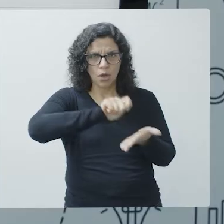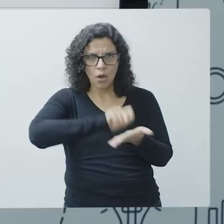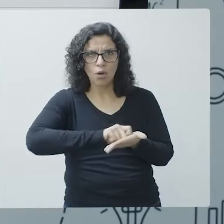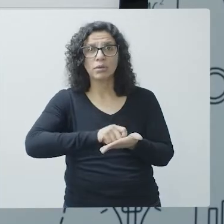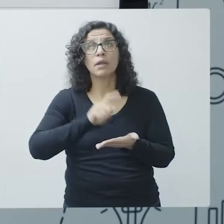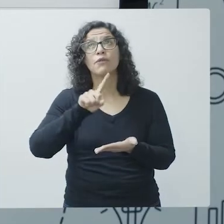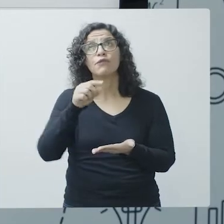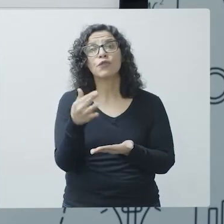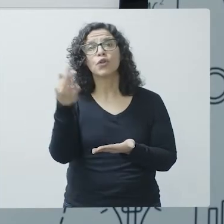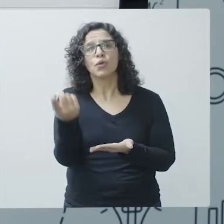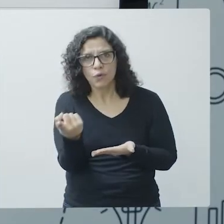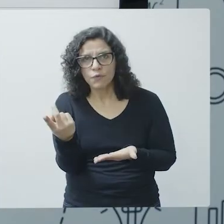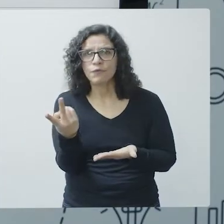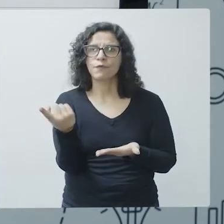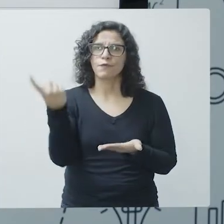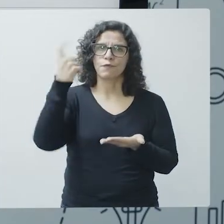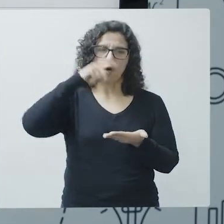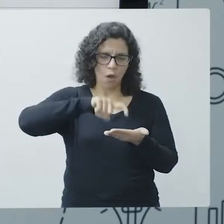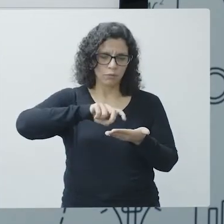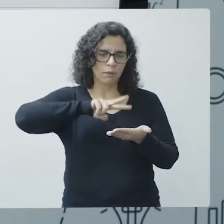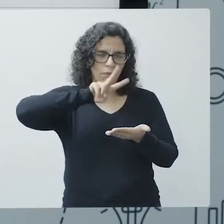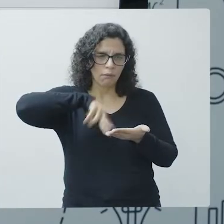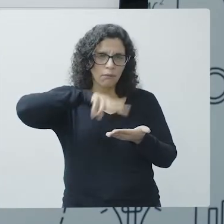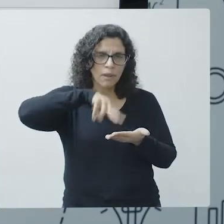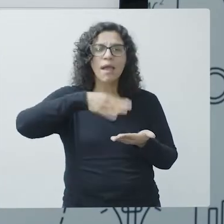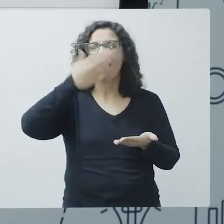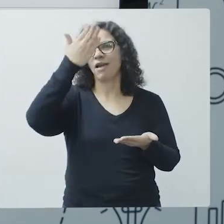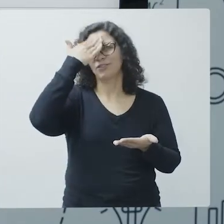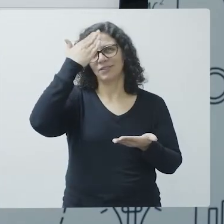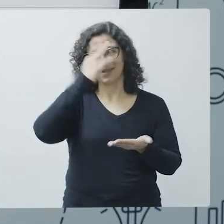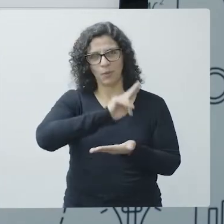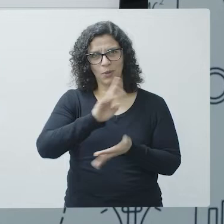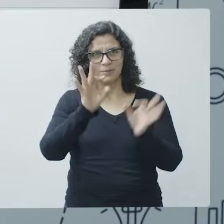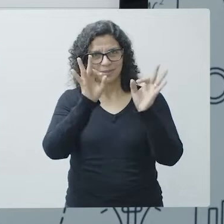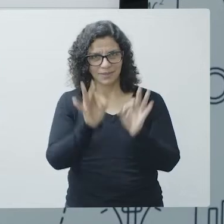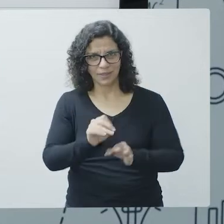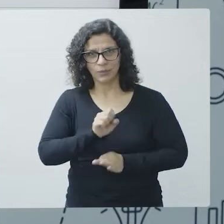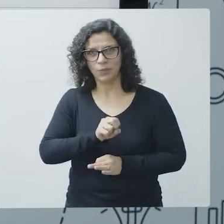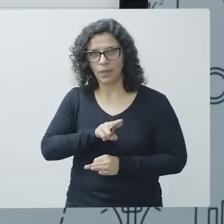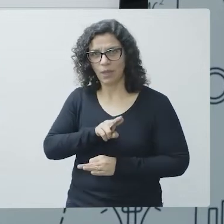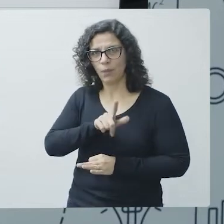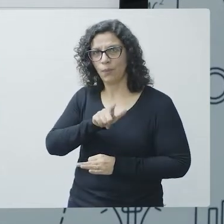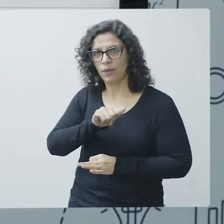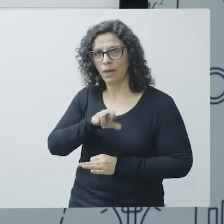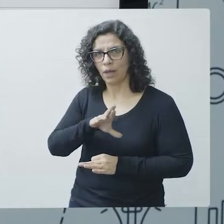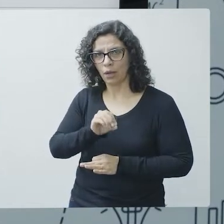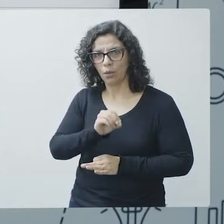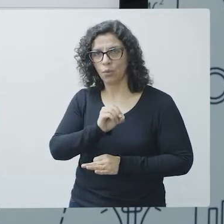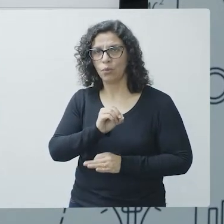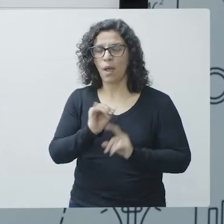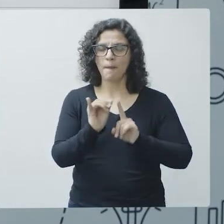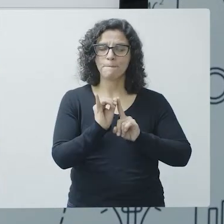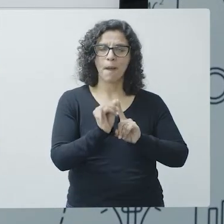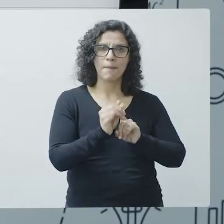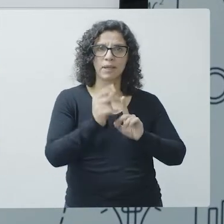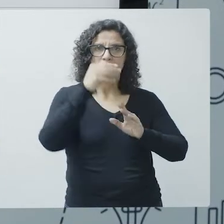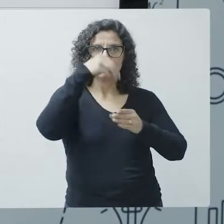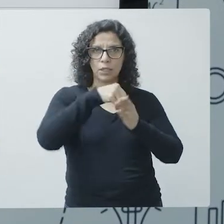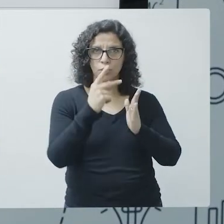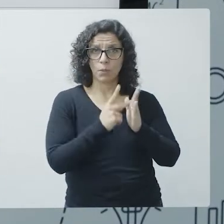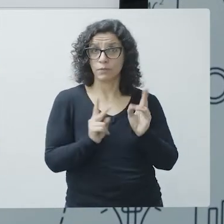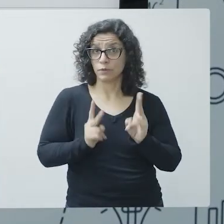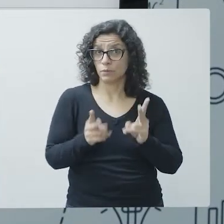anotação para que depois, numa próxima vez, você saiba aí o eu lírico, essa voz do poema. Mas